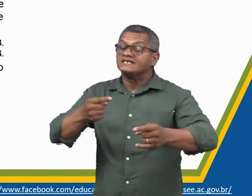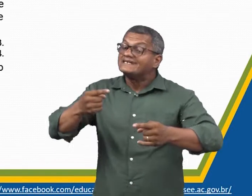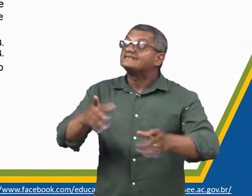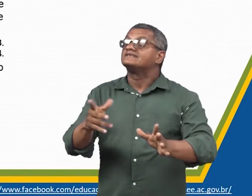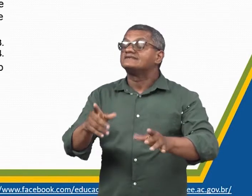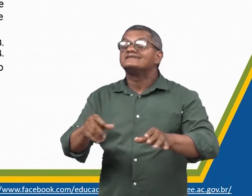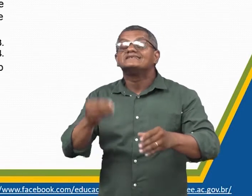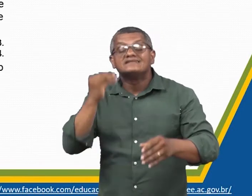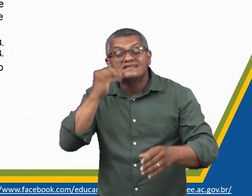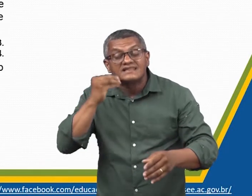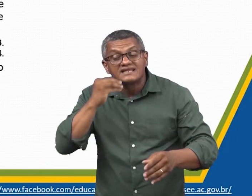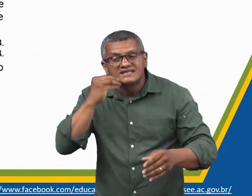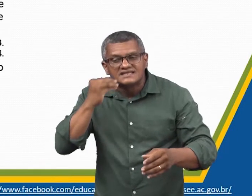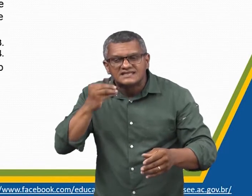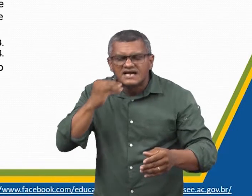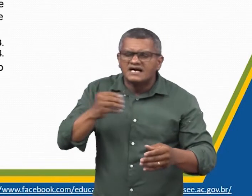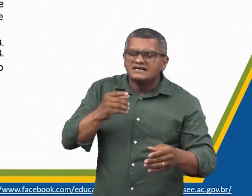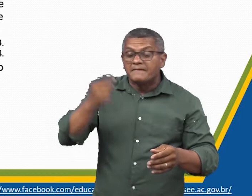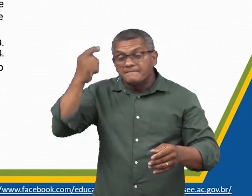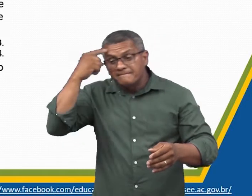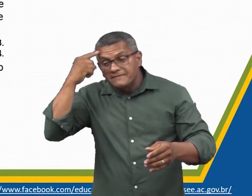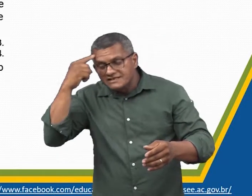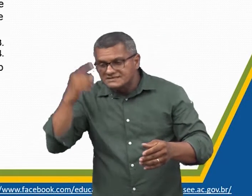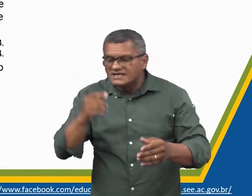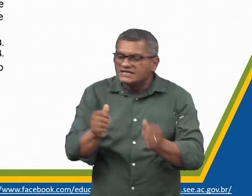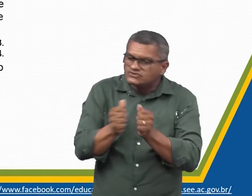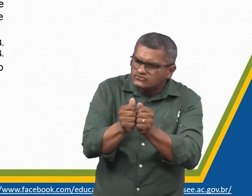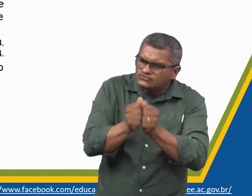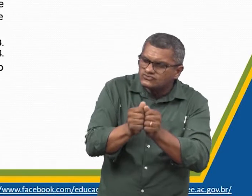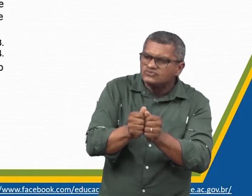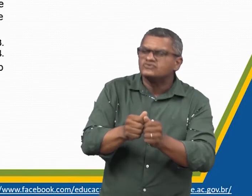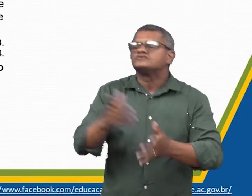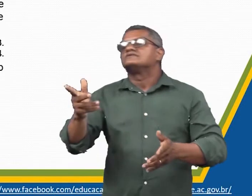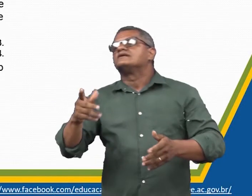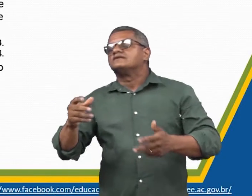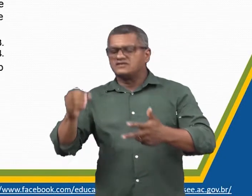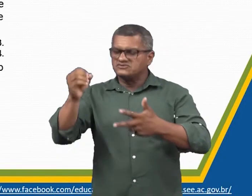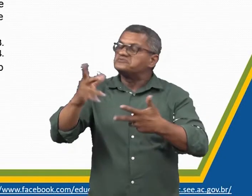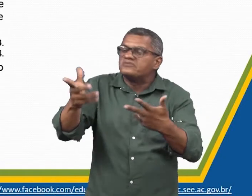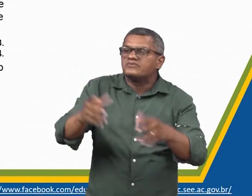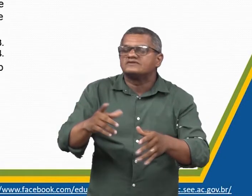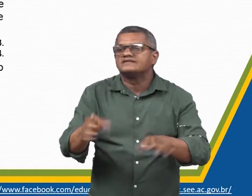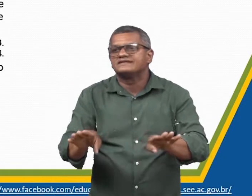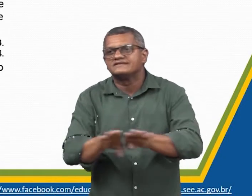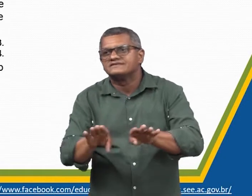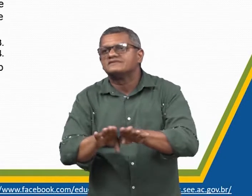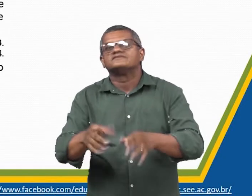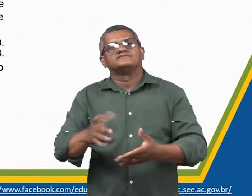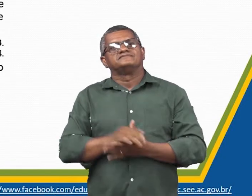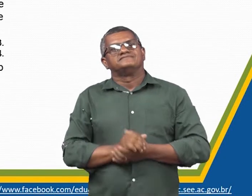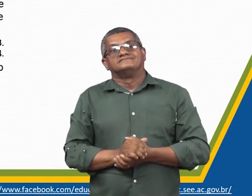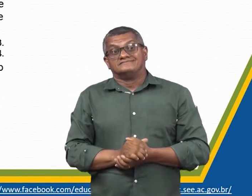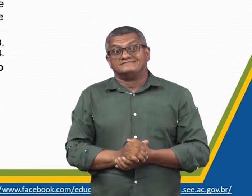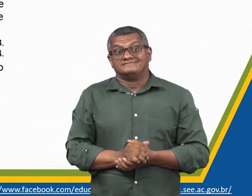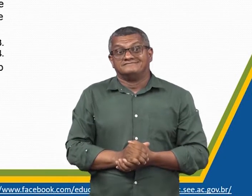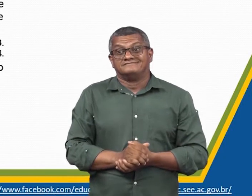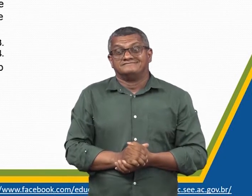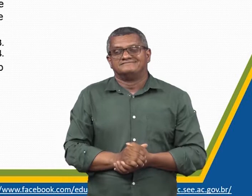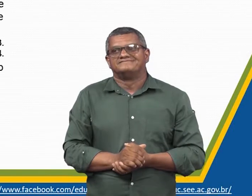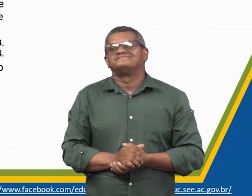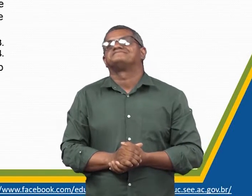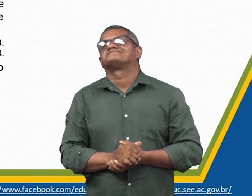crítica, em vez de tentar chegar a um acordo com quem sustenta estruturas de poder existentes ou delas